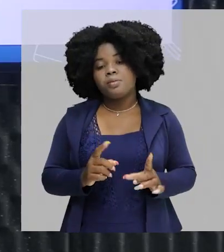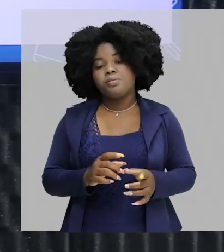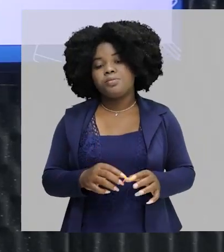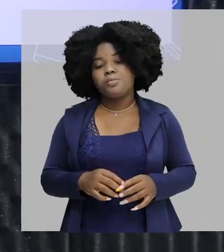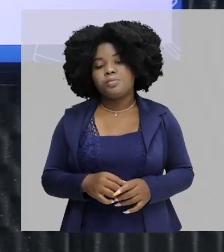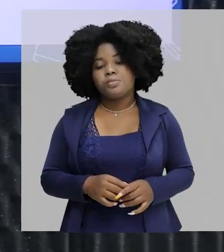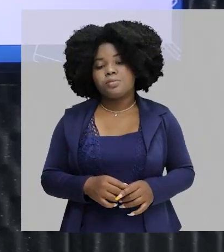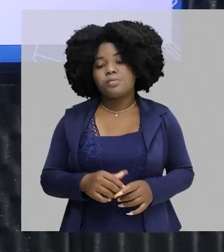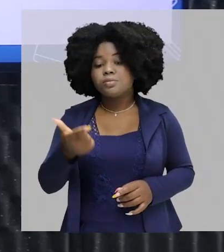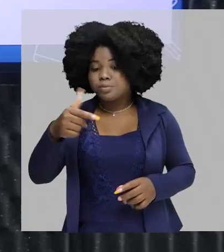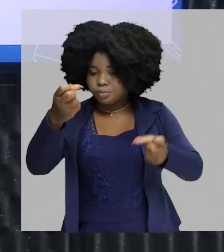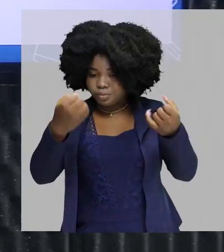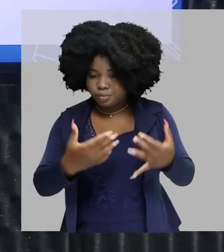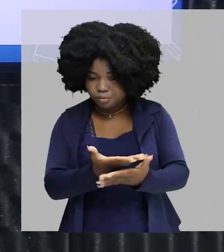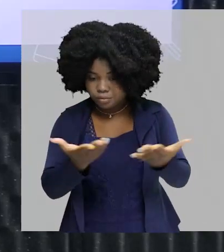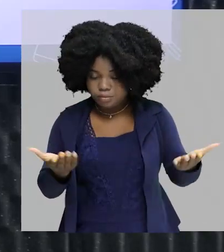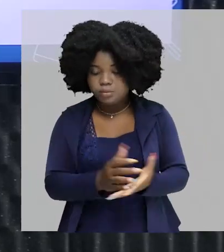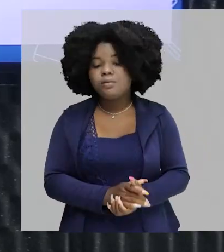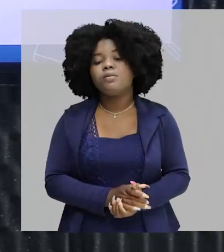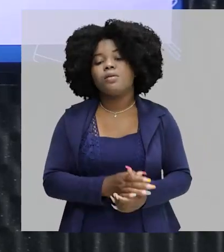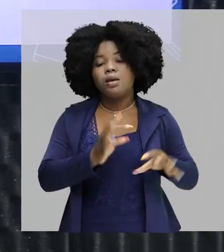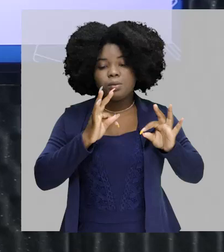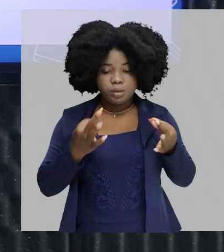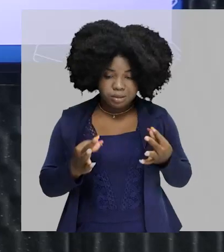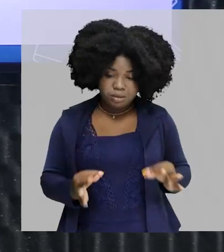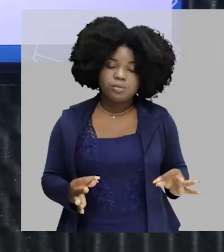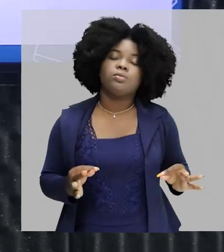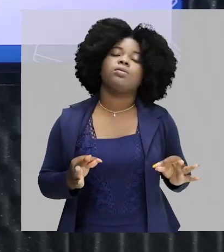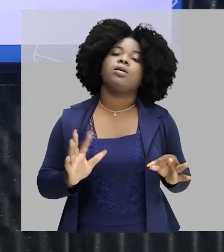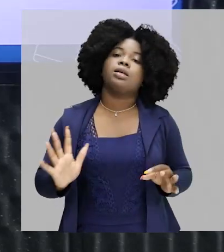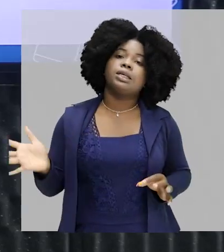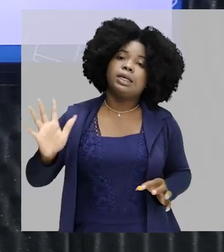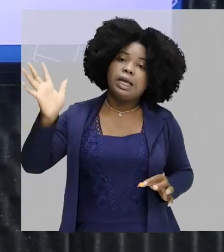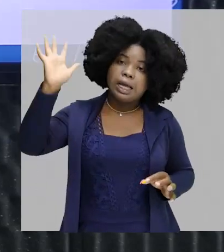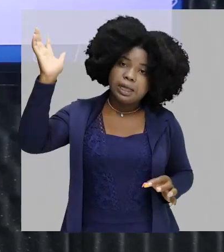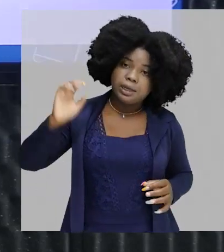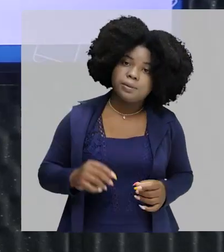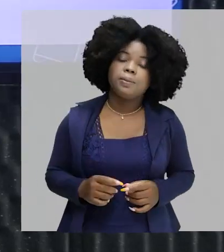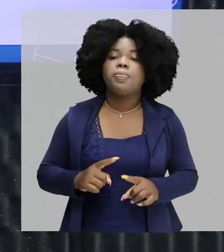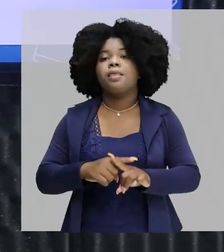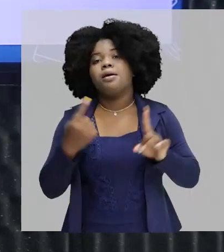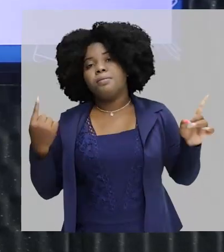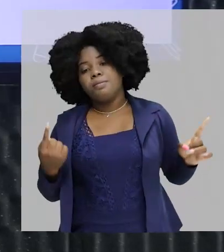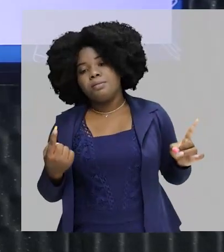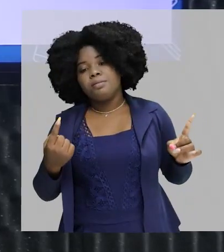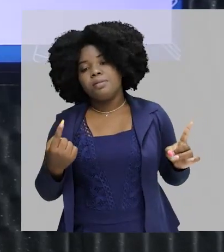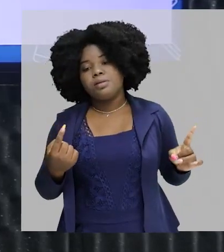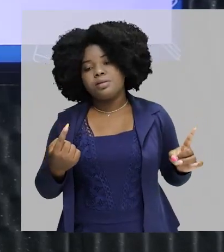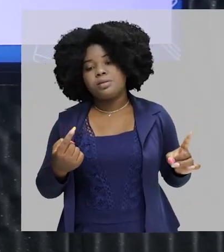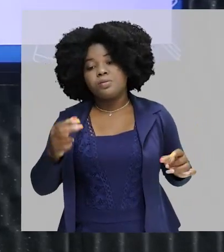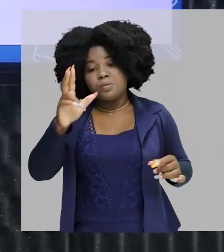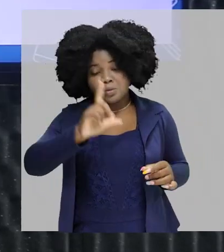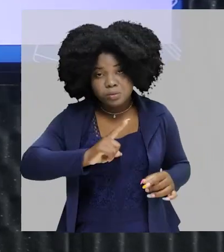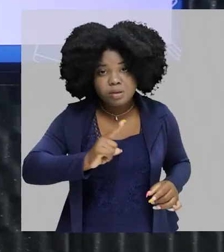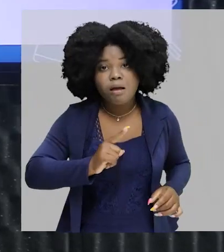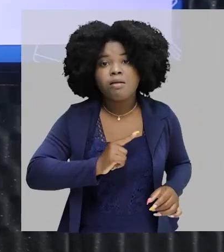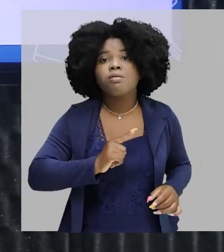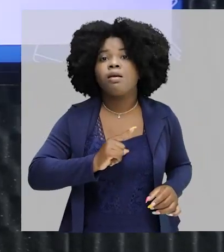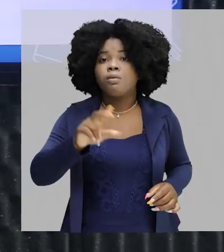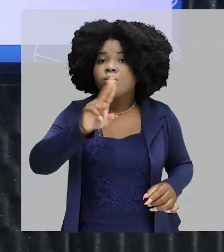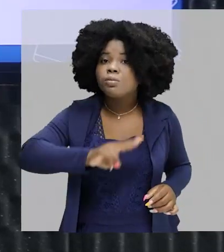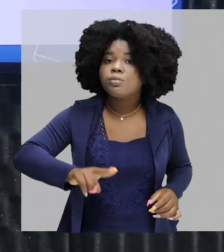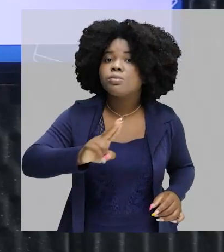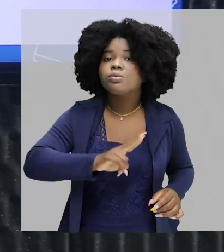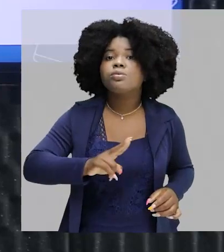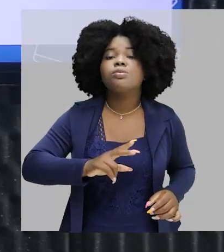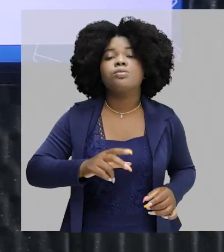turminha, é uma tecnologia muito cara, mas a partir do momento que a gente possui, isso vai gerar